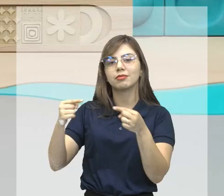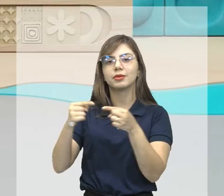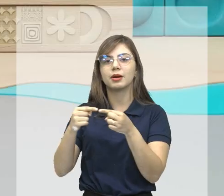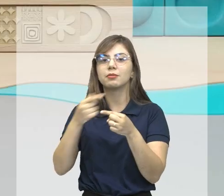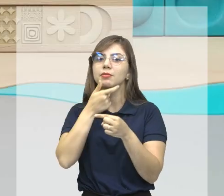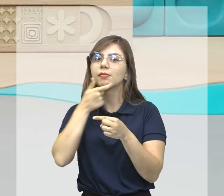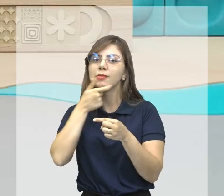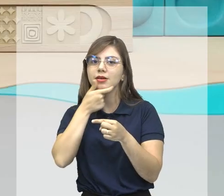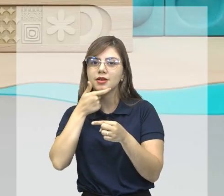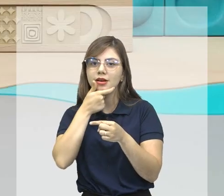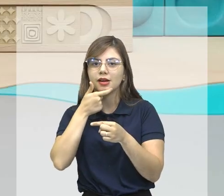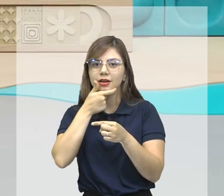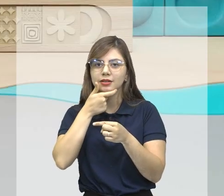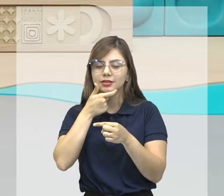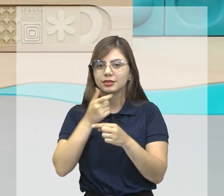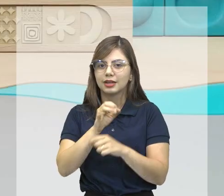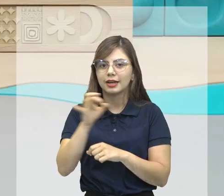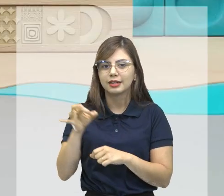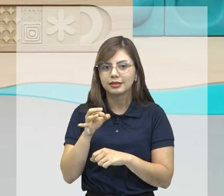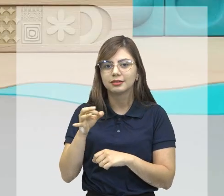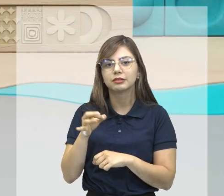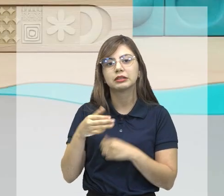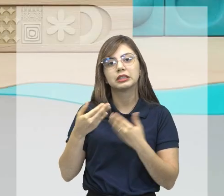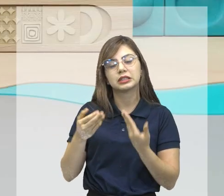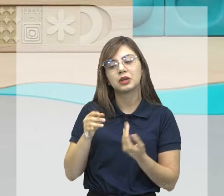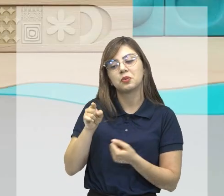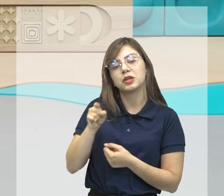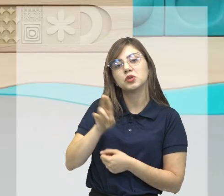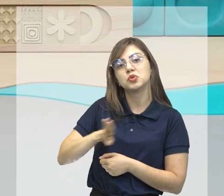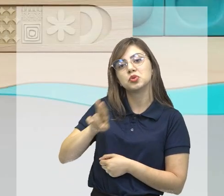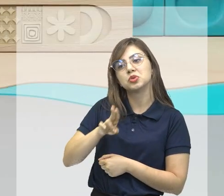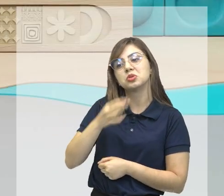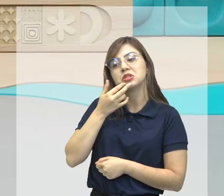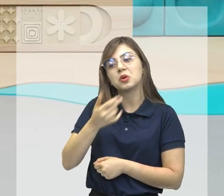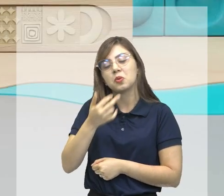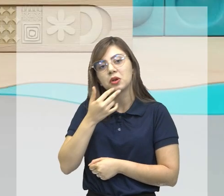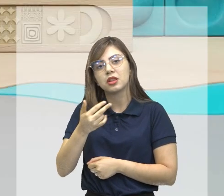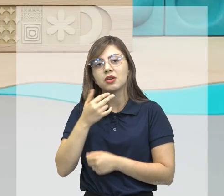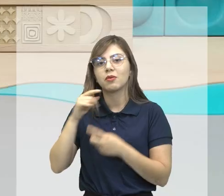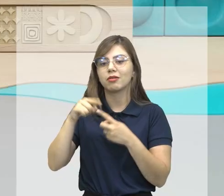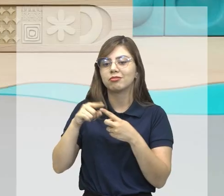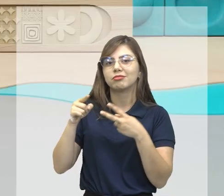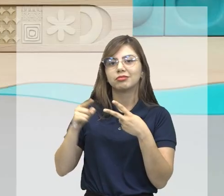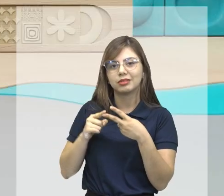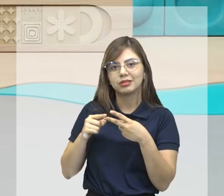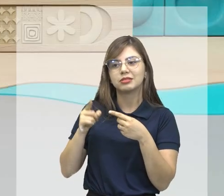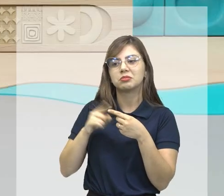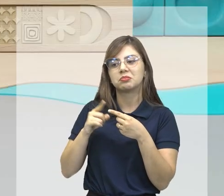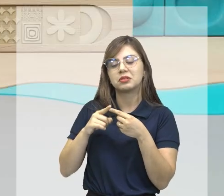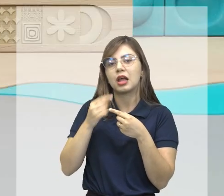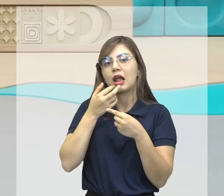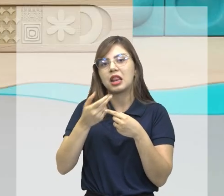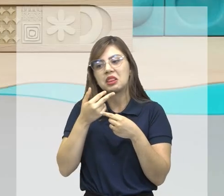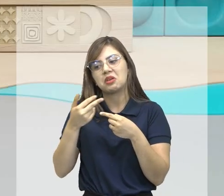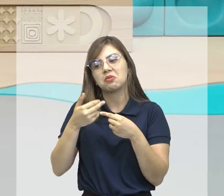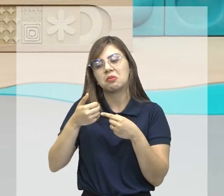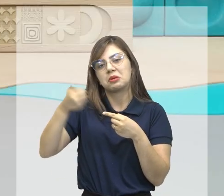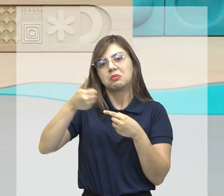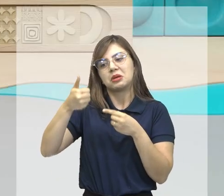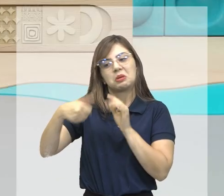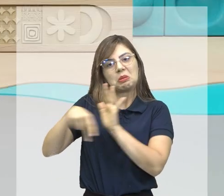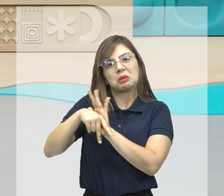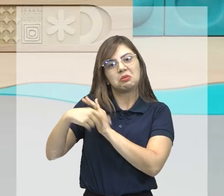língua inglesa. Ou seja, eles utilizam tanto a língua materna quanto a língua inglesa. Então, isso é